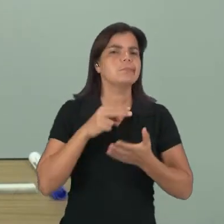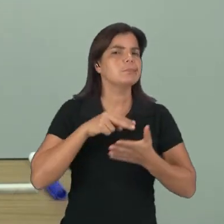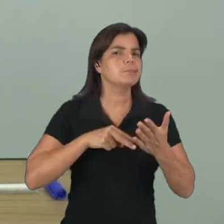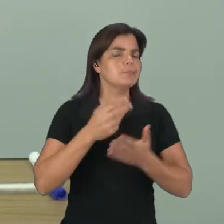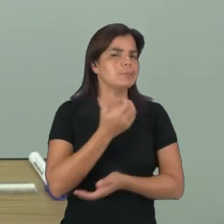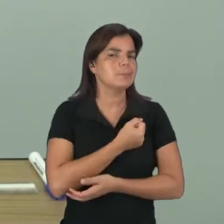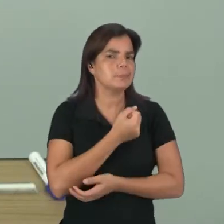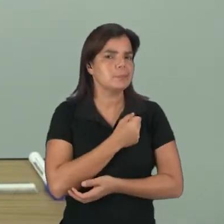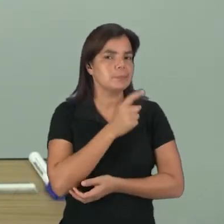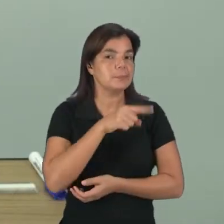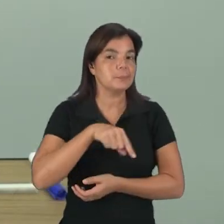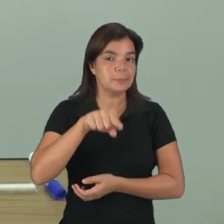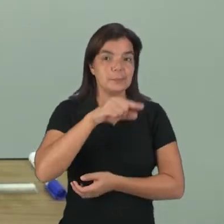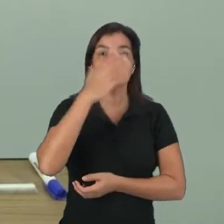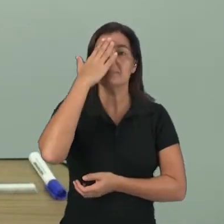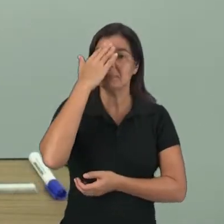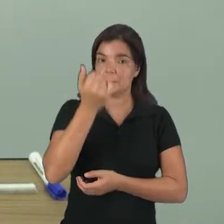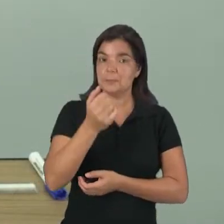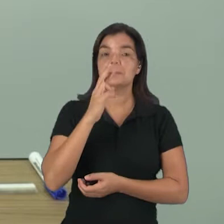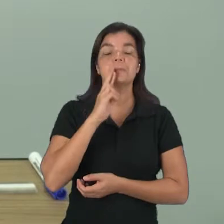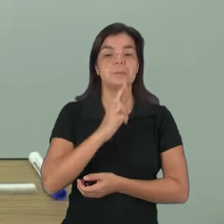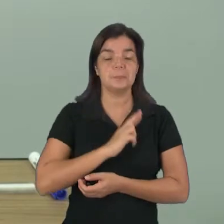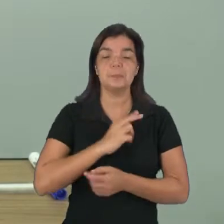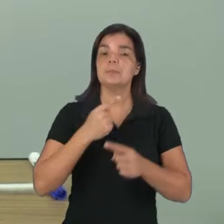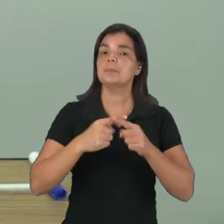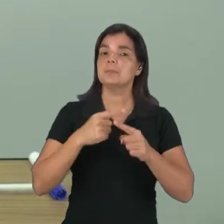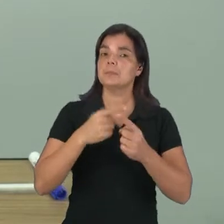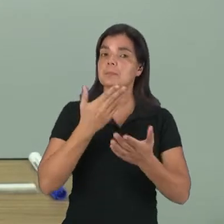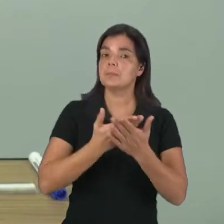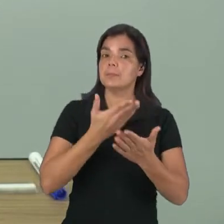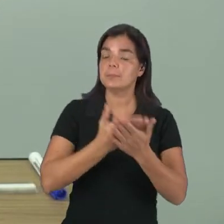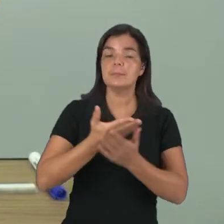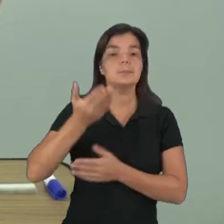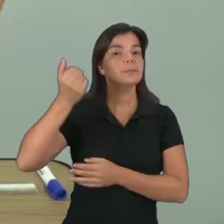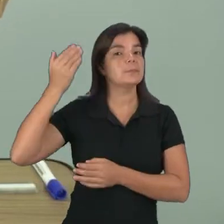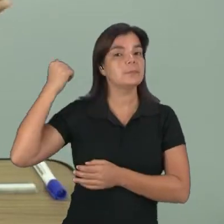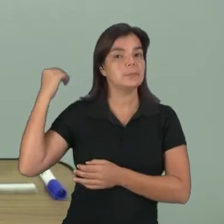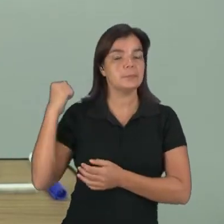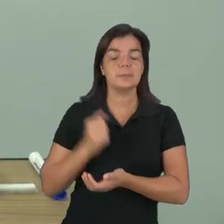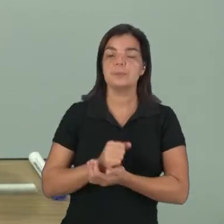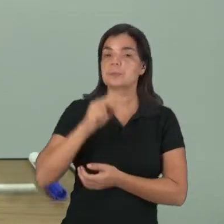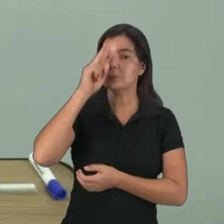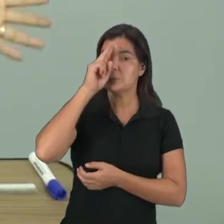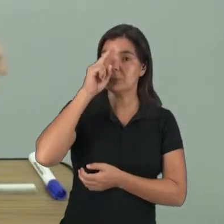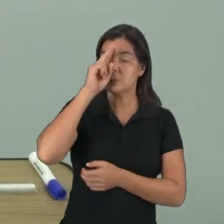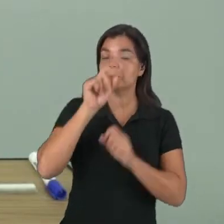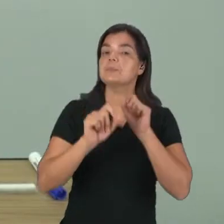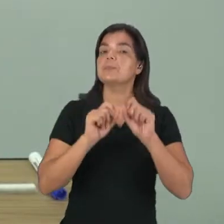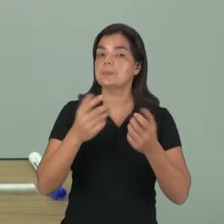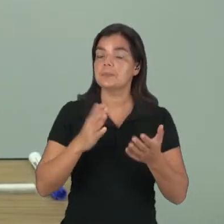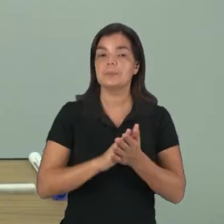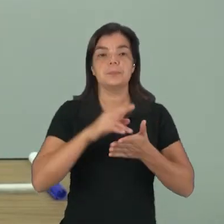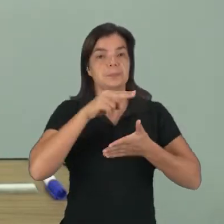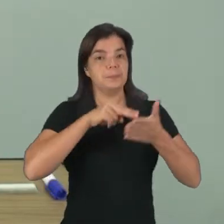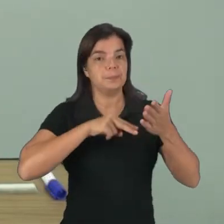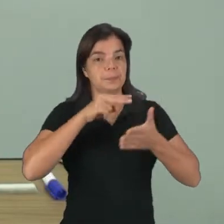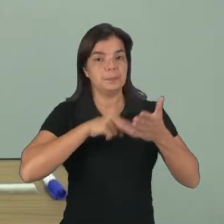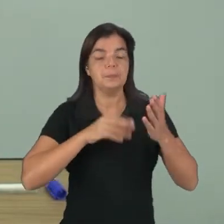desses números? E você vai saber me dizer, porque nós já estudamos isso nas nossas aulas passadas. Lembra disso? Já passamos pela